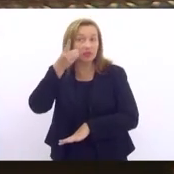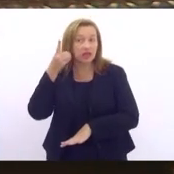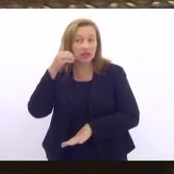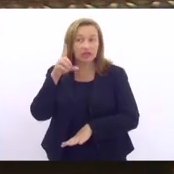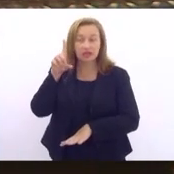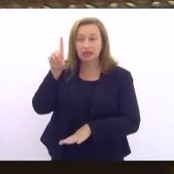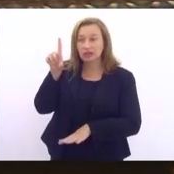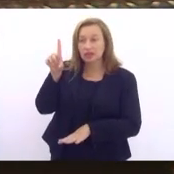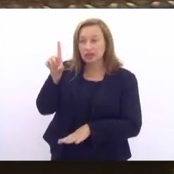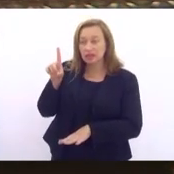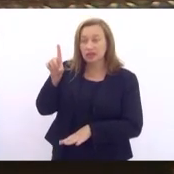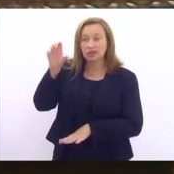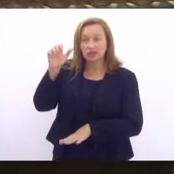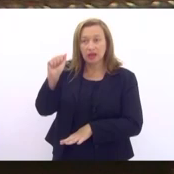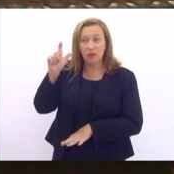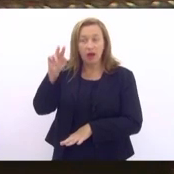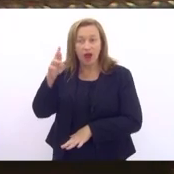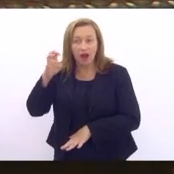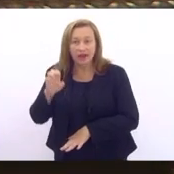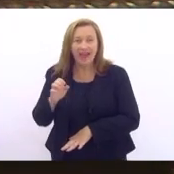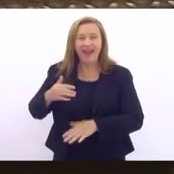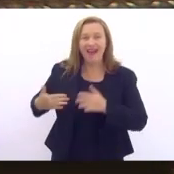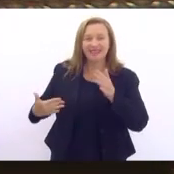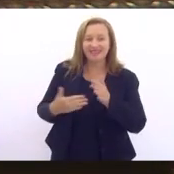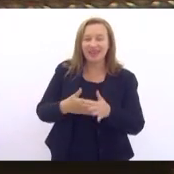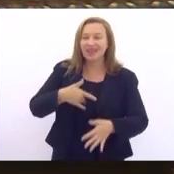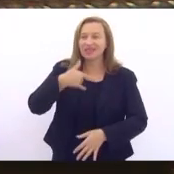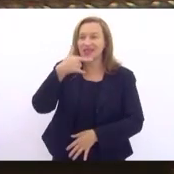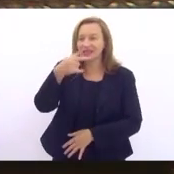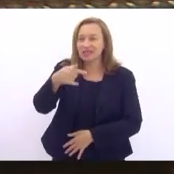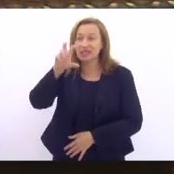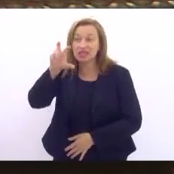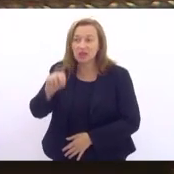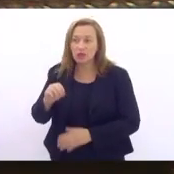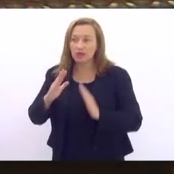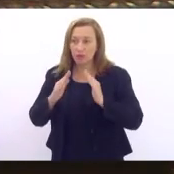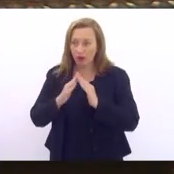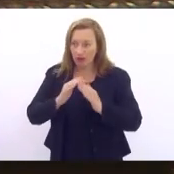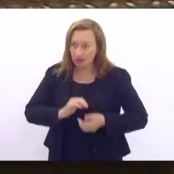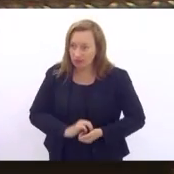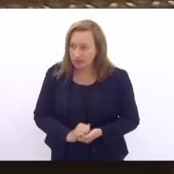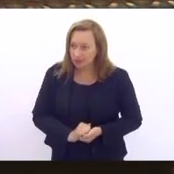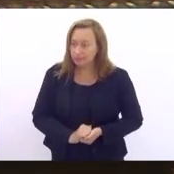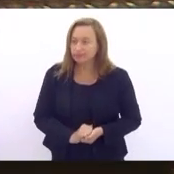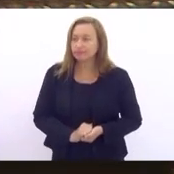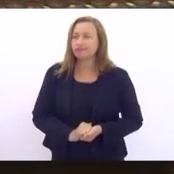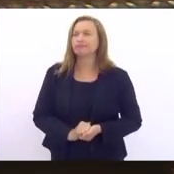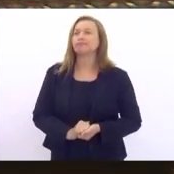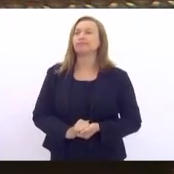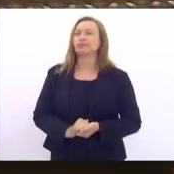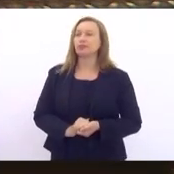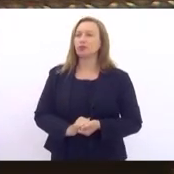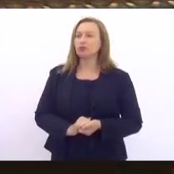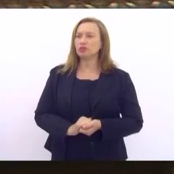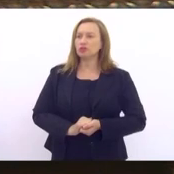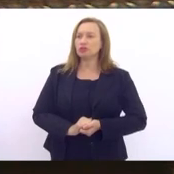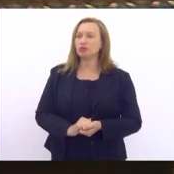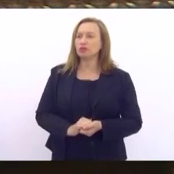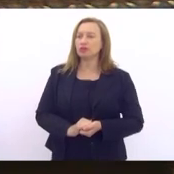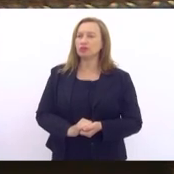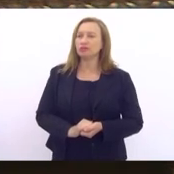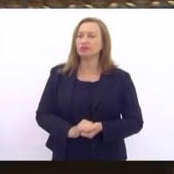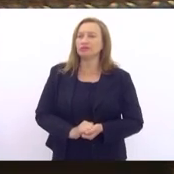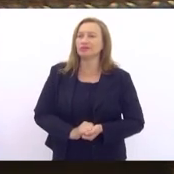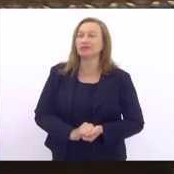750 mil habitações. Se eu botar 4 pessoas por